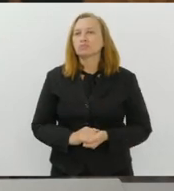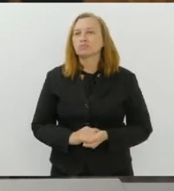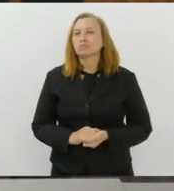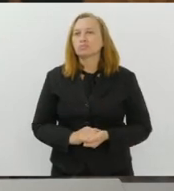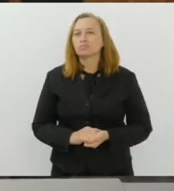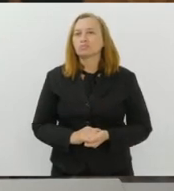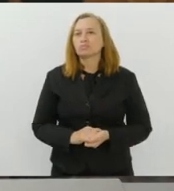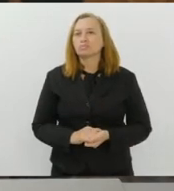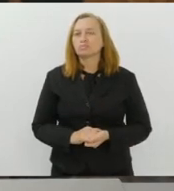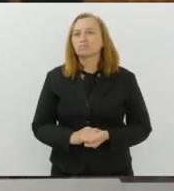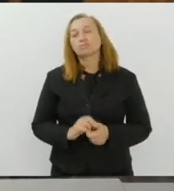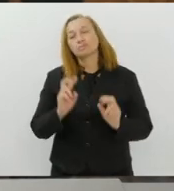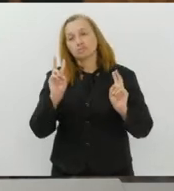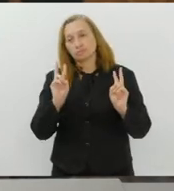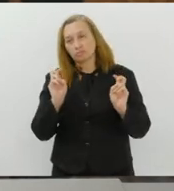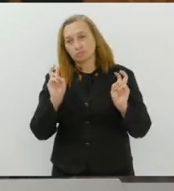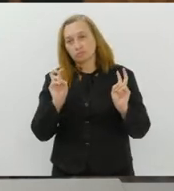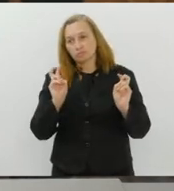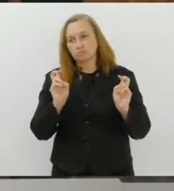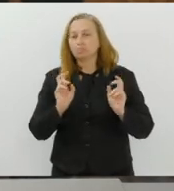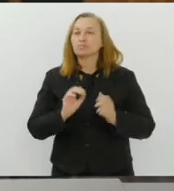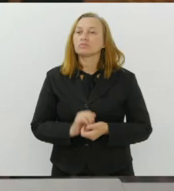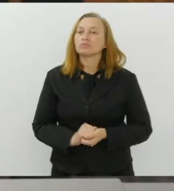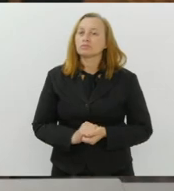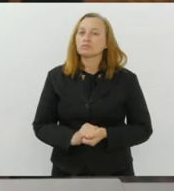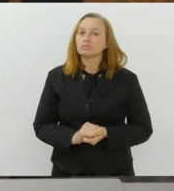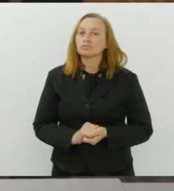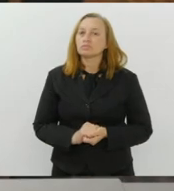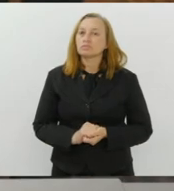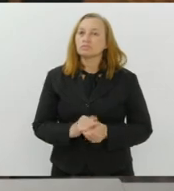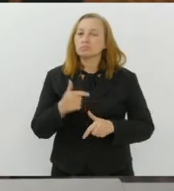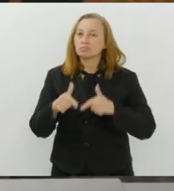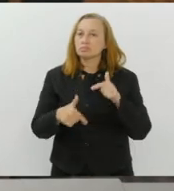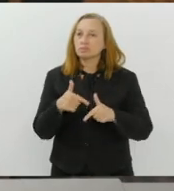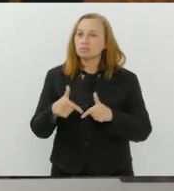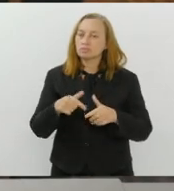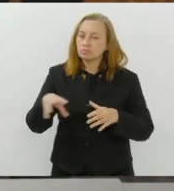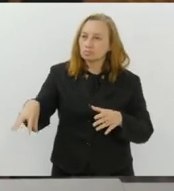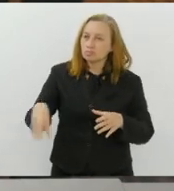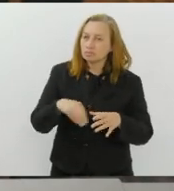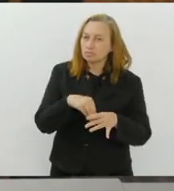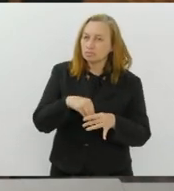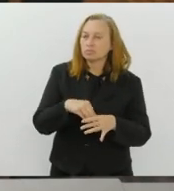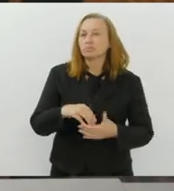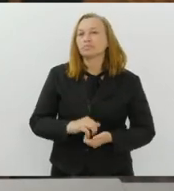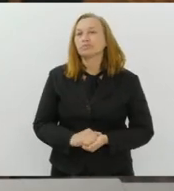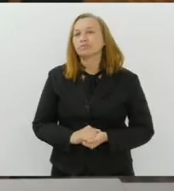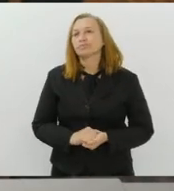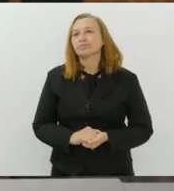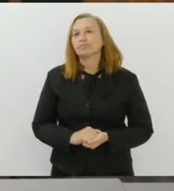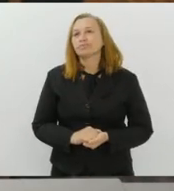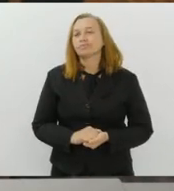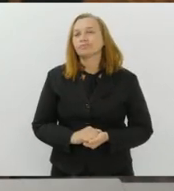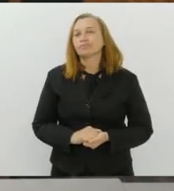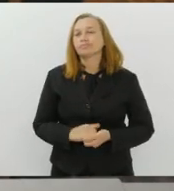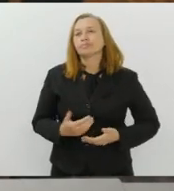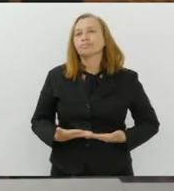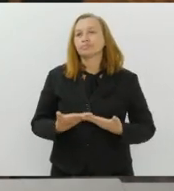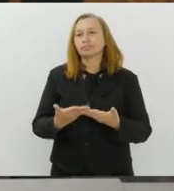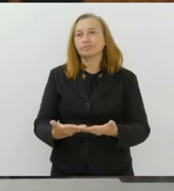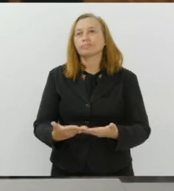várias situações e serviços que vão ser colocados para